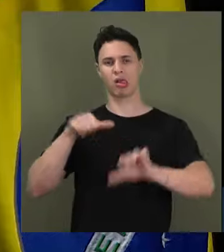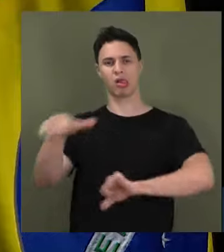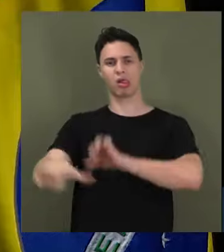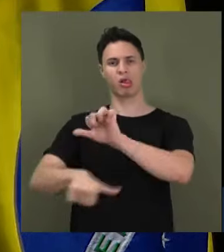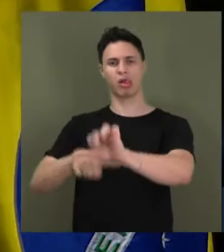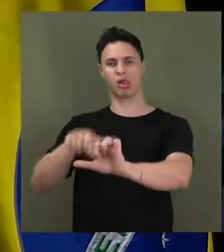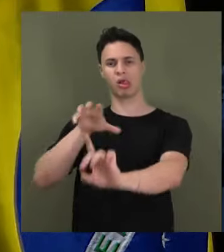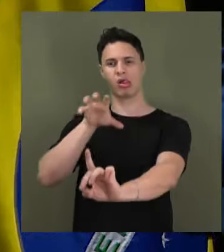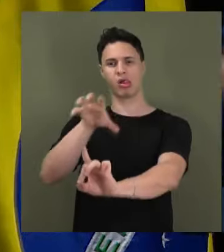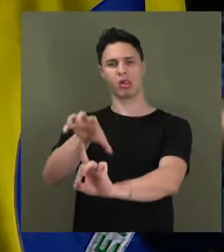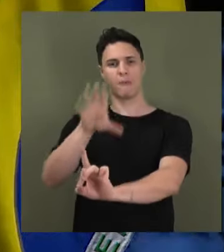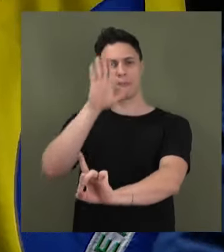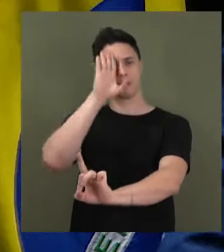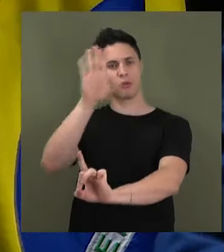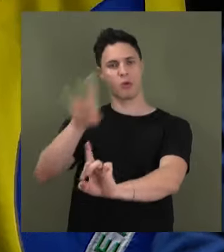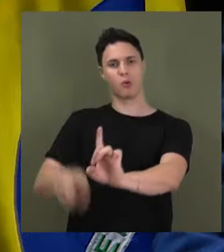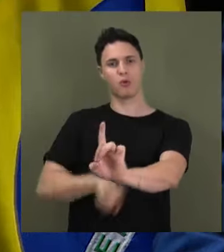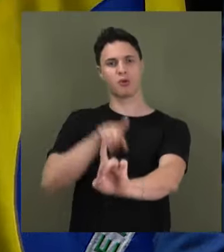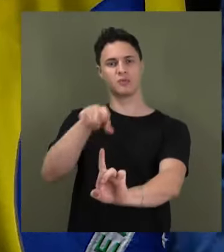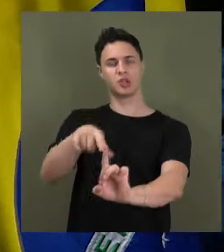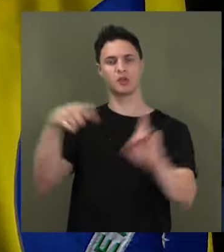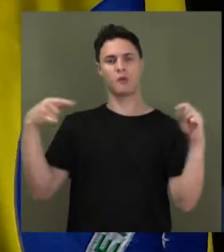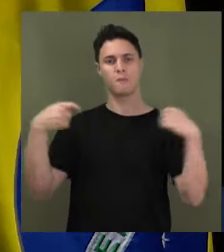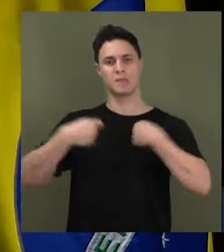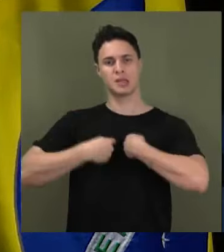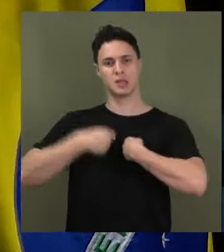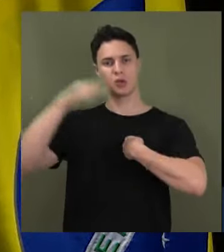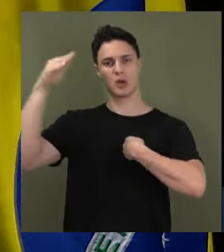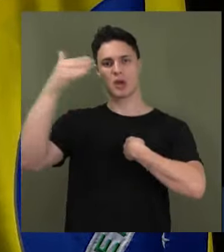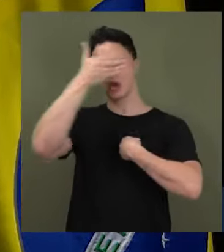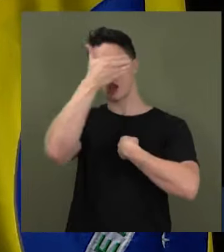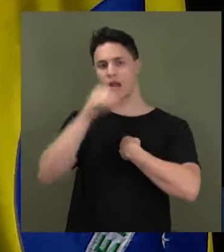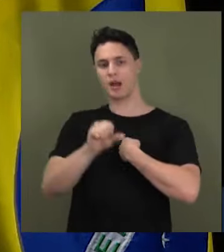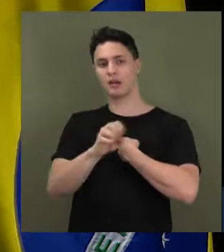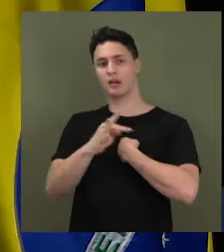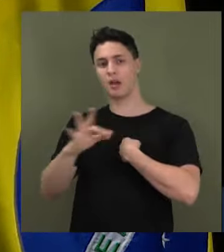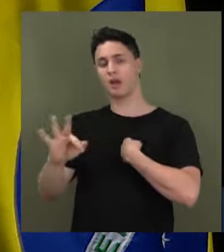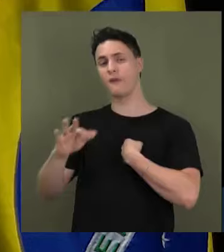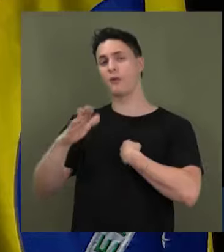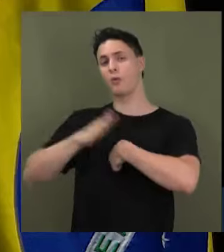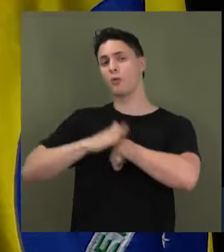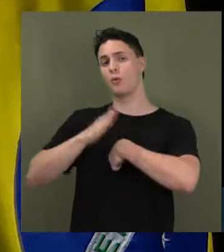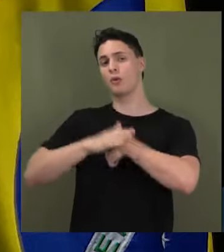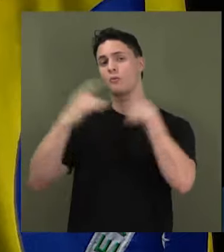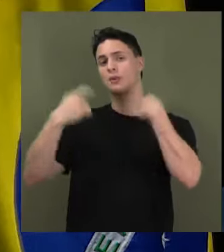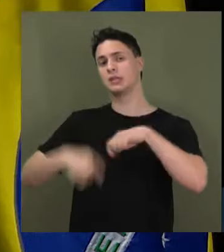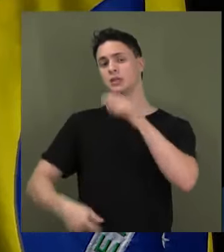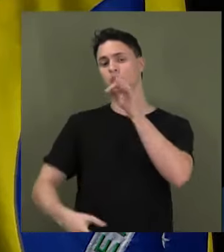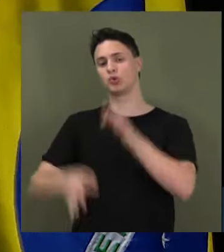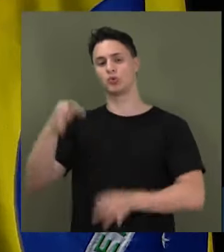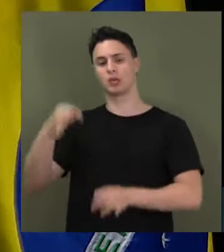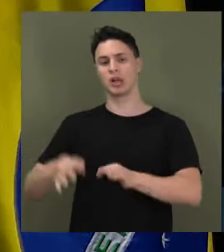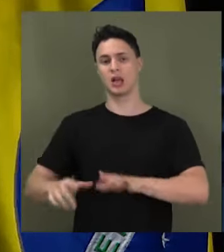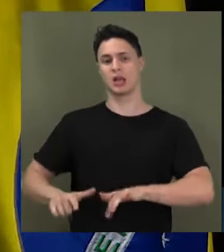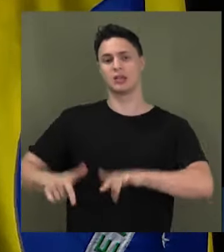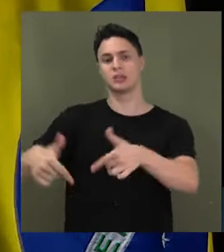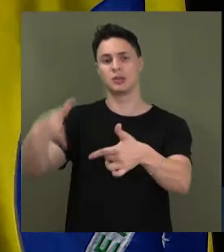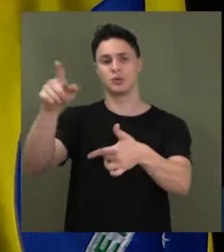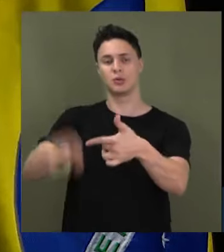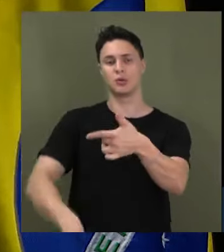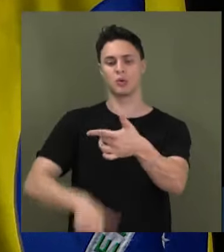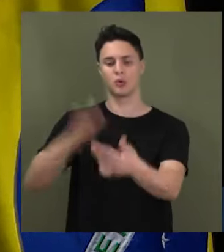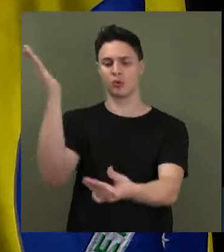principal missão dos ministros do STF, quando precisam julgar ações com